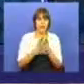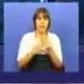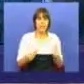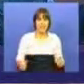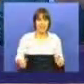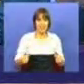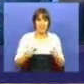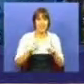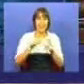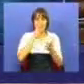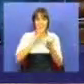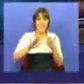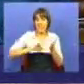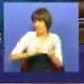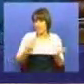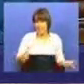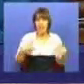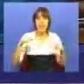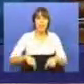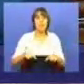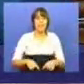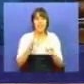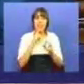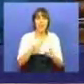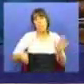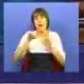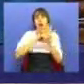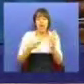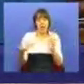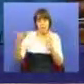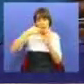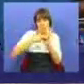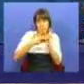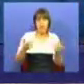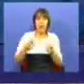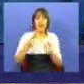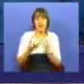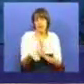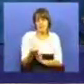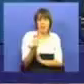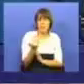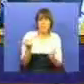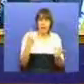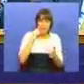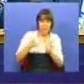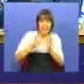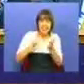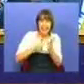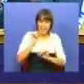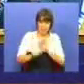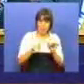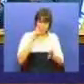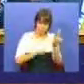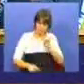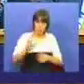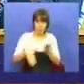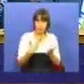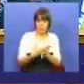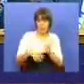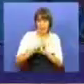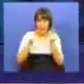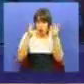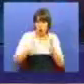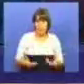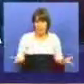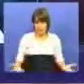sem a necessidade de estarmos aqui e inserir uma norma que será uma norma deficiente, sob ponto de vista técnico, nesta Lei do